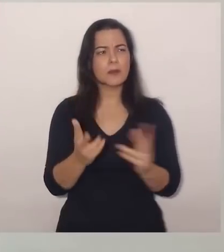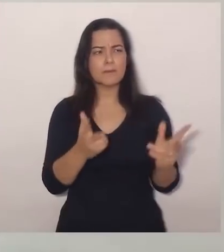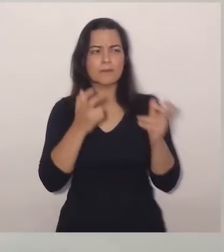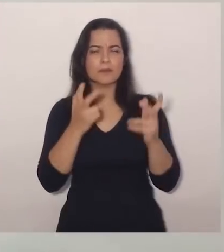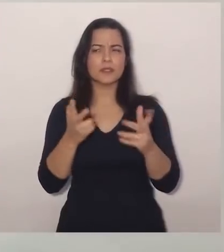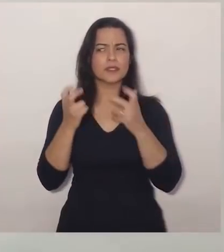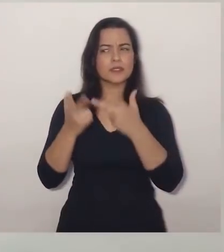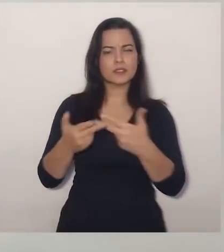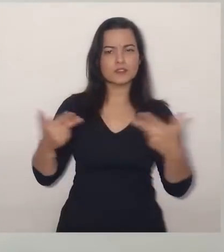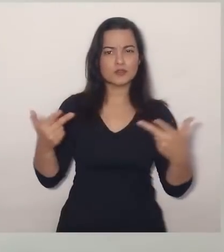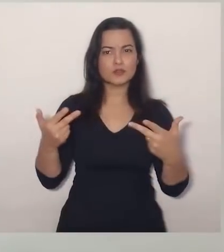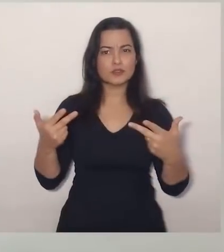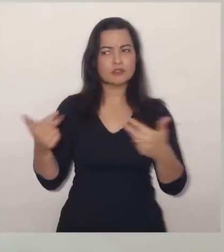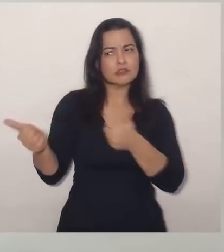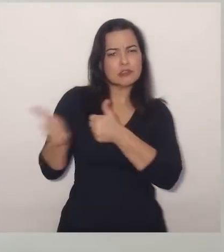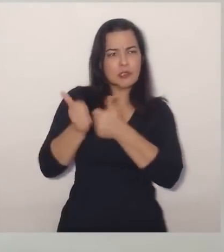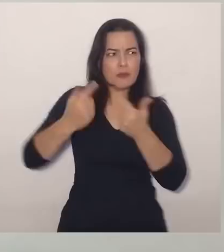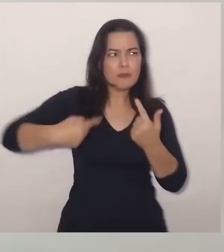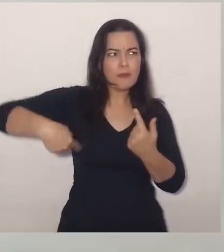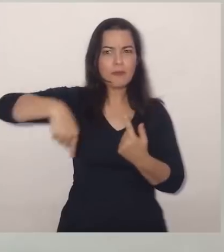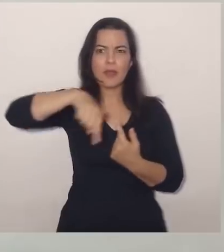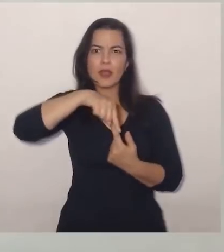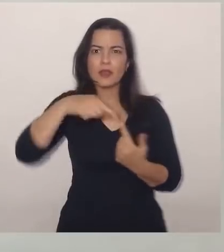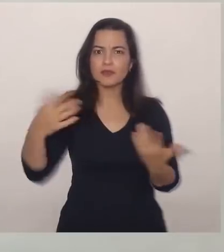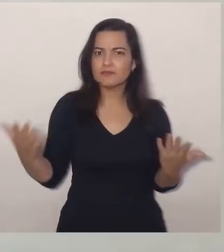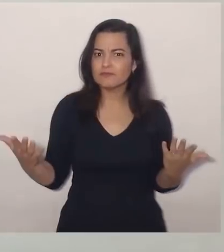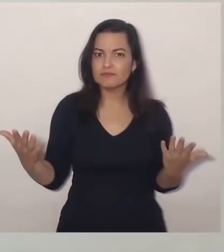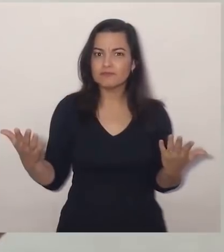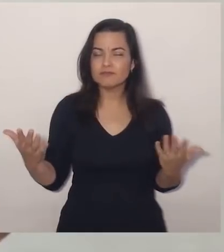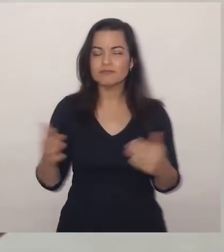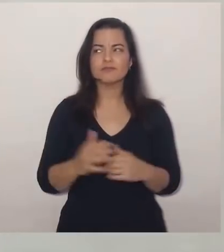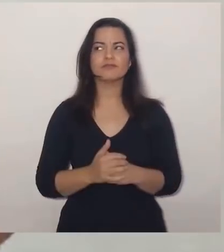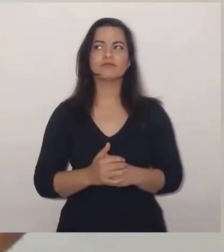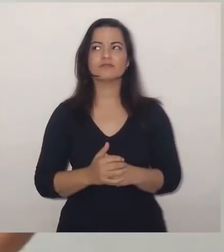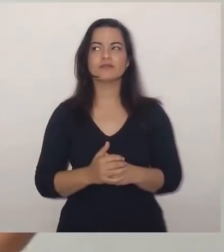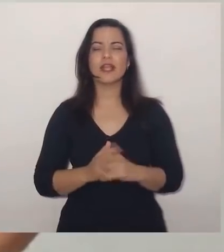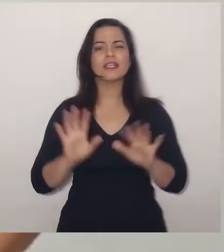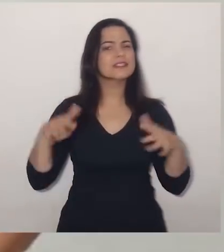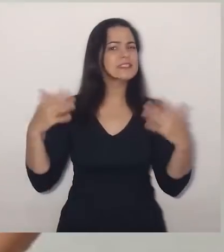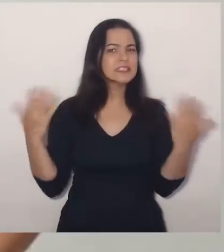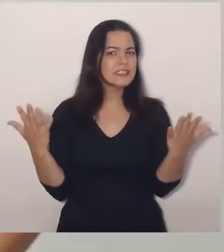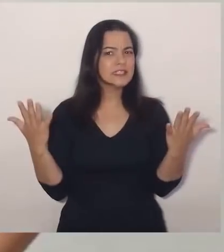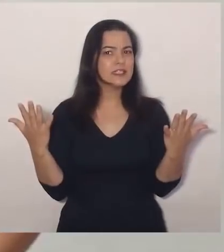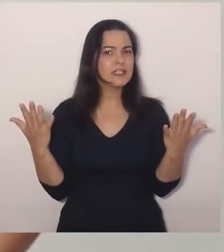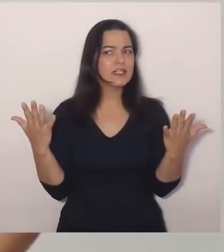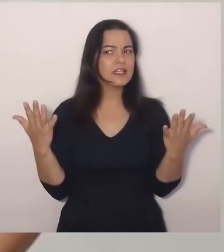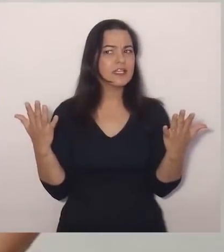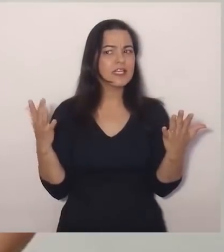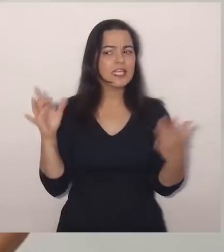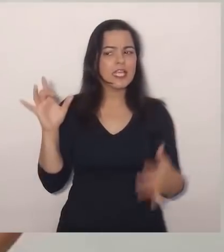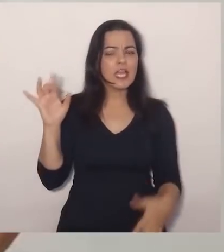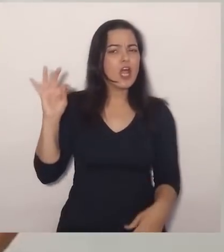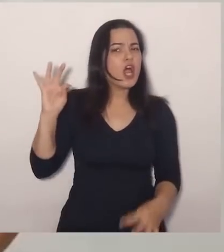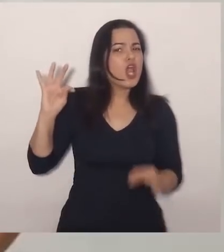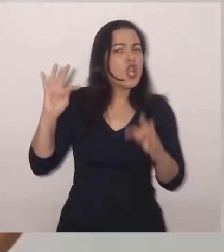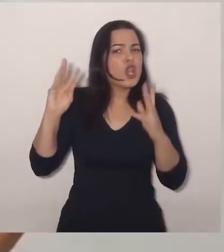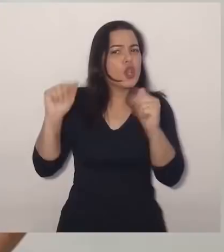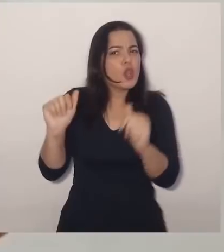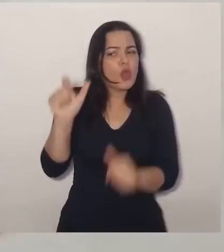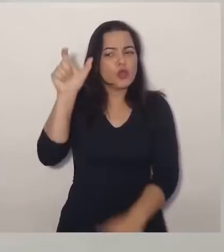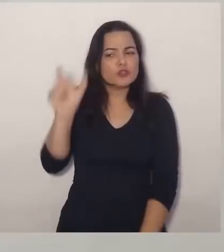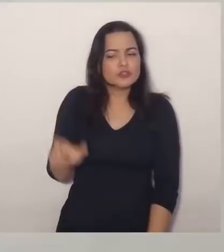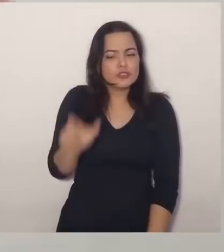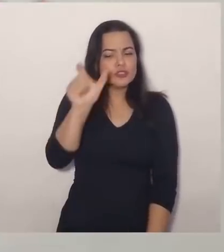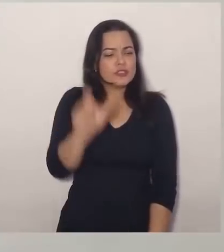as coisas que estão à nossa volta? E será que todos os seres vivos